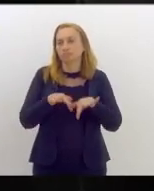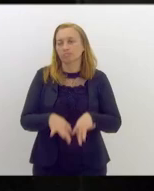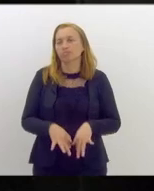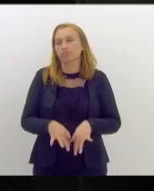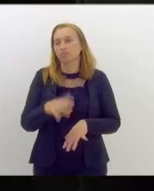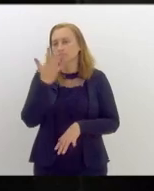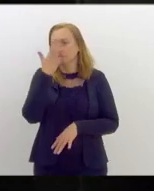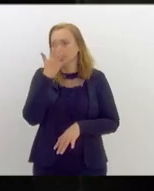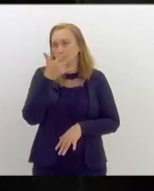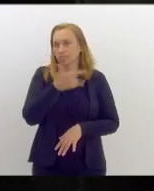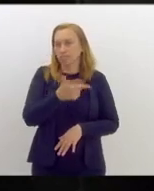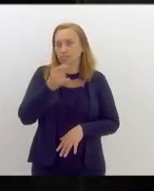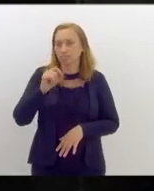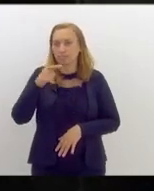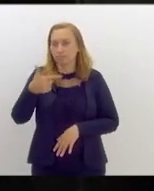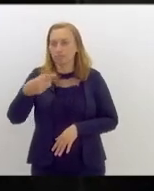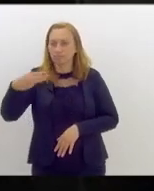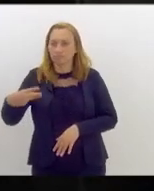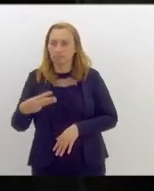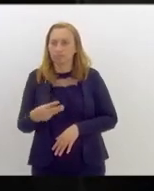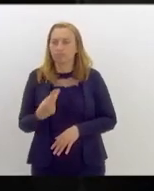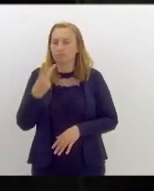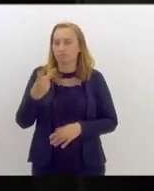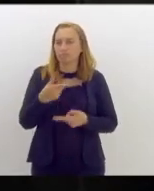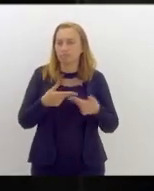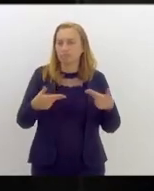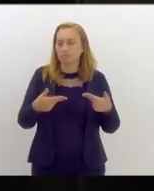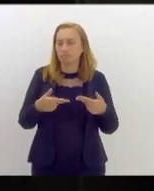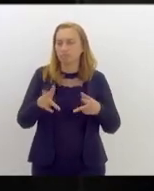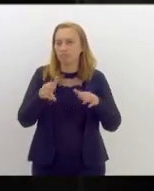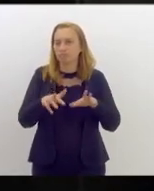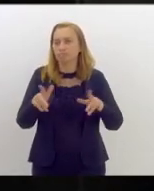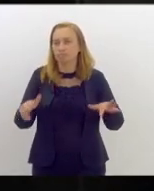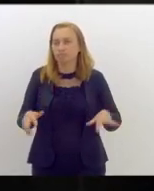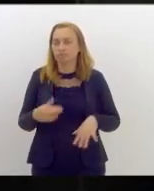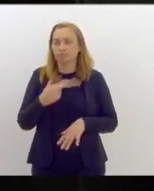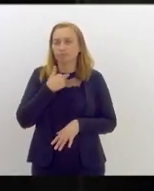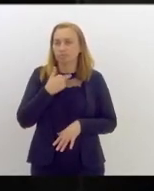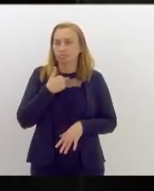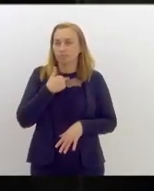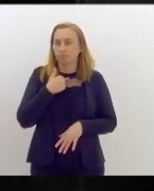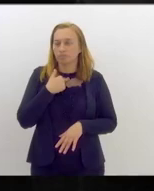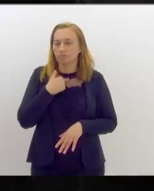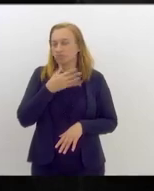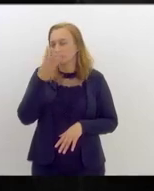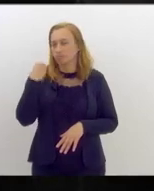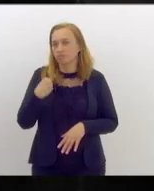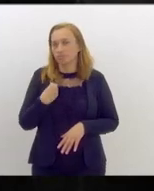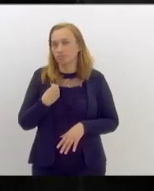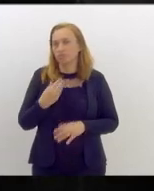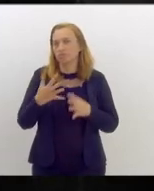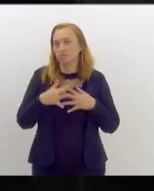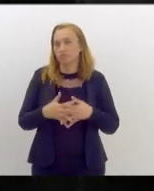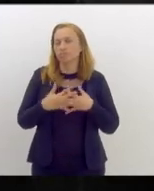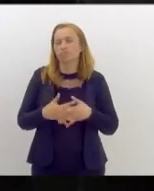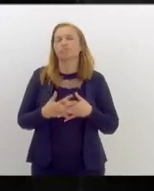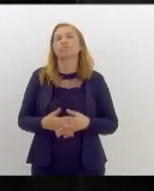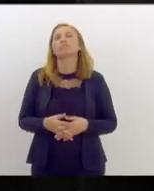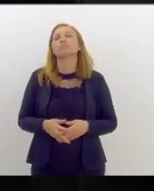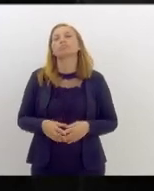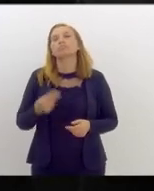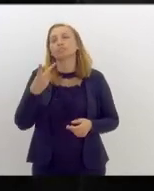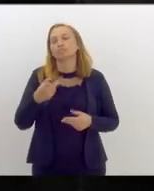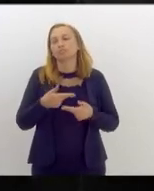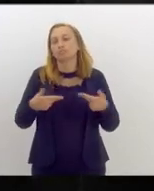de 2023 São duas coisas diferentes que não podem ser distraídamente confundidas duas